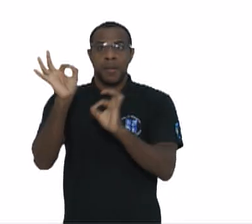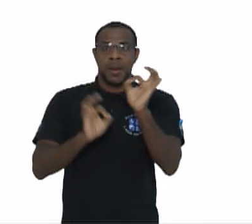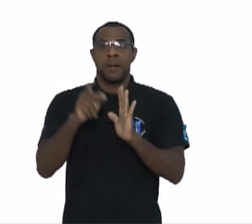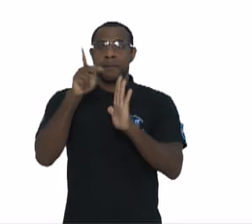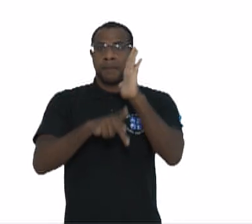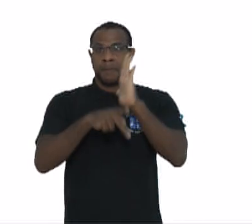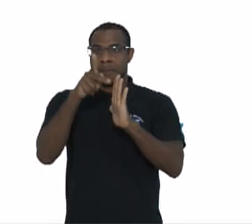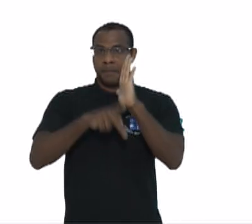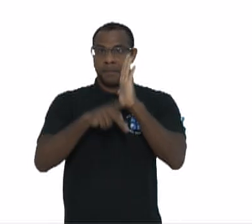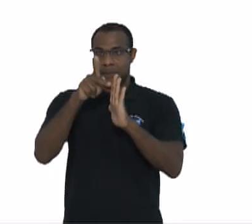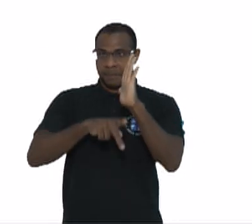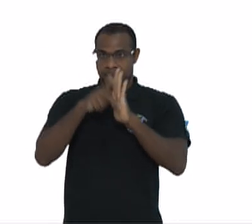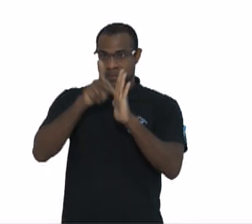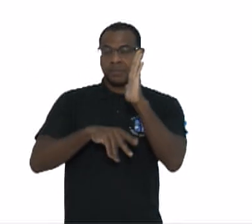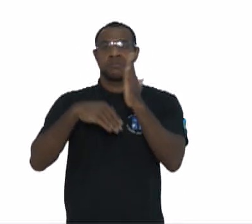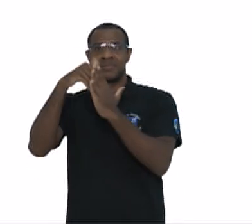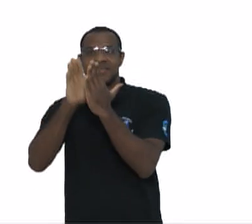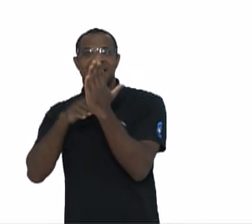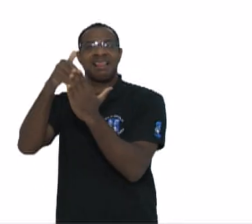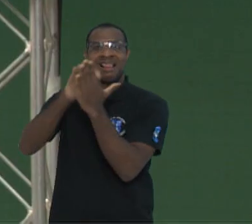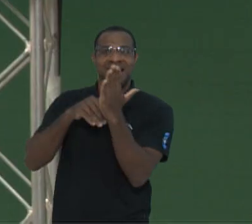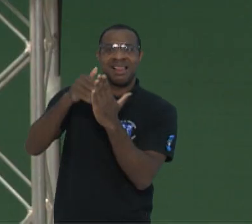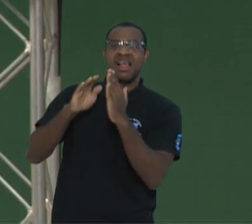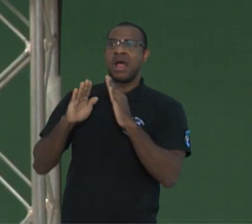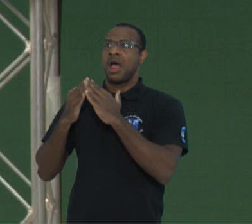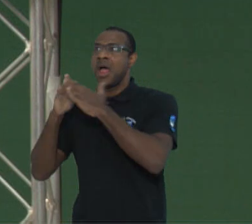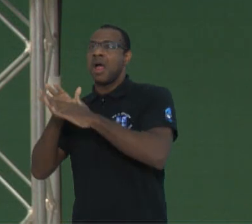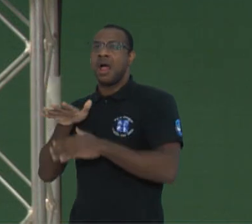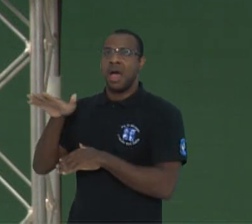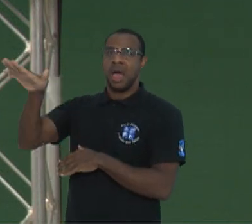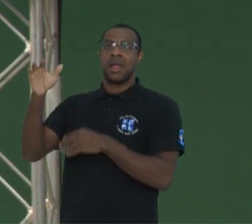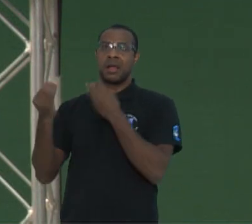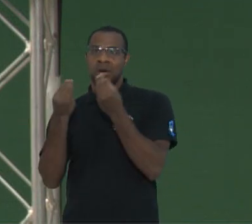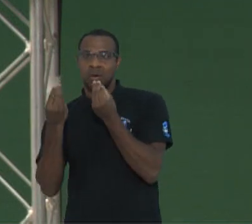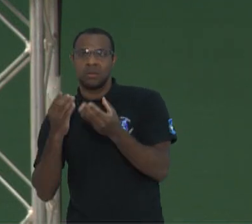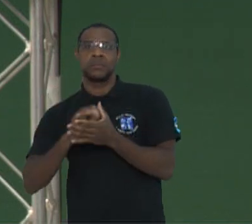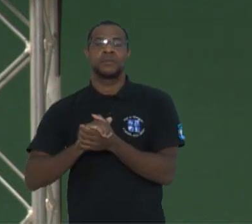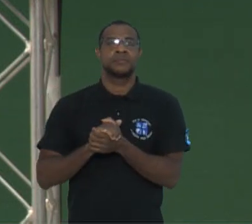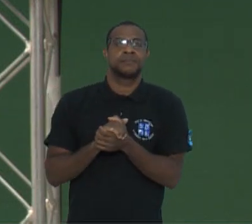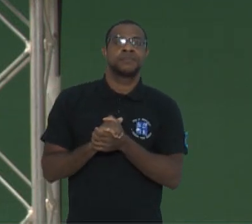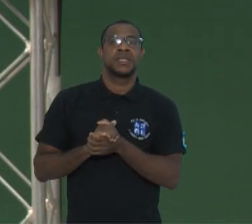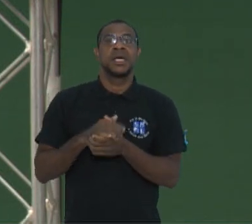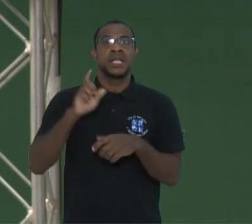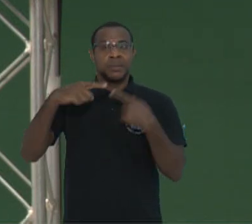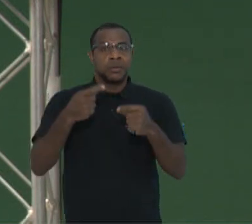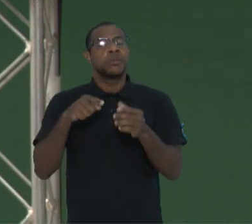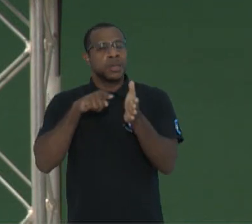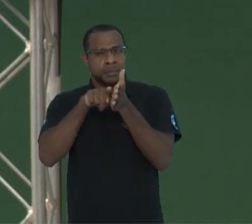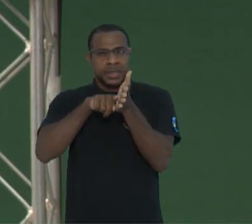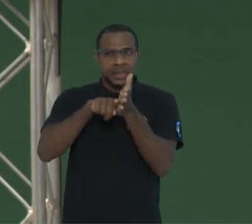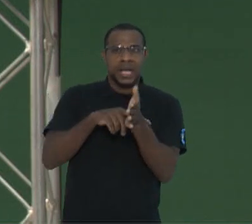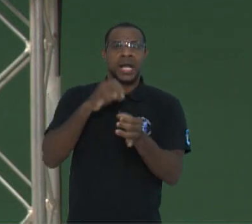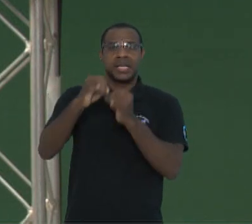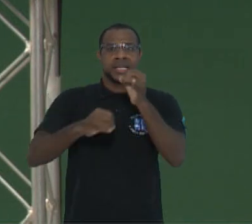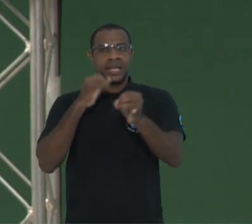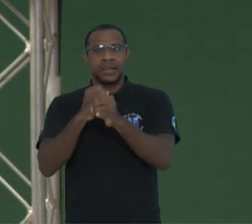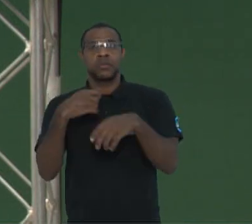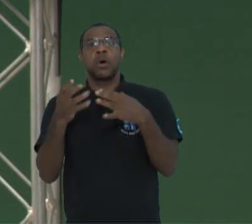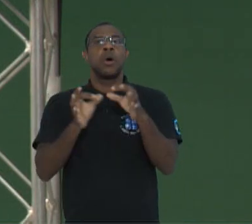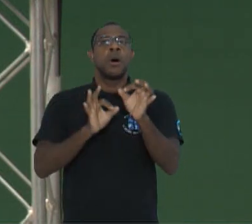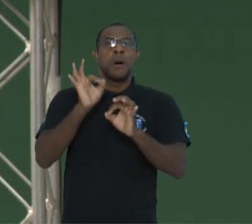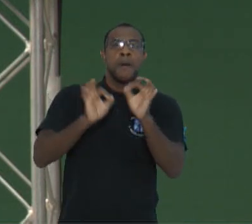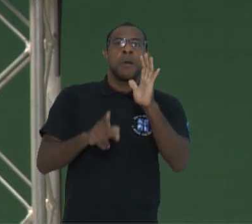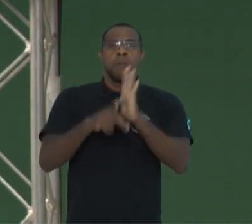Painting. Diz para vocês, e quem tiver o interesse, dá uma pesquisada na internet, verifica lá quais são esses, que projeto é esse,